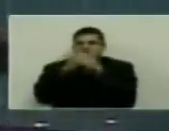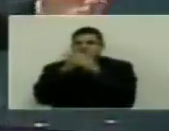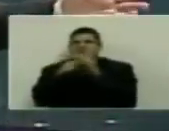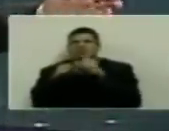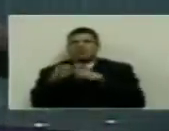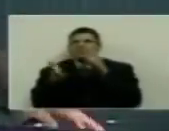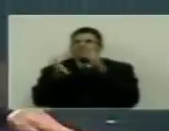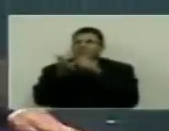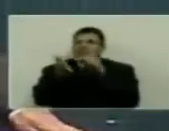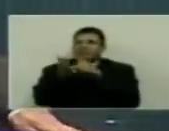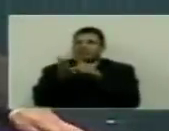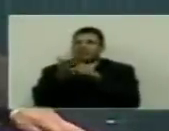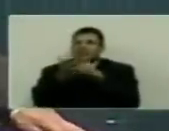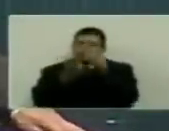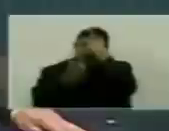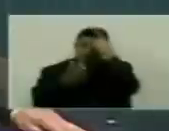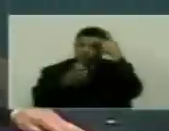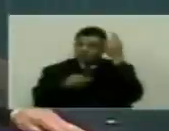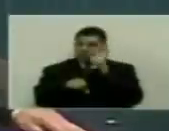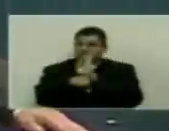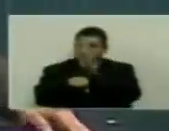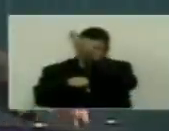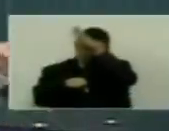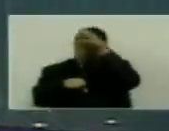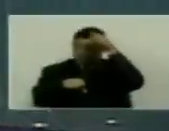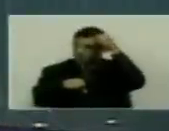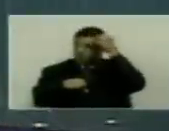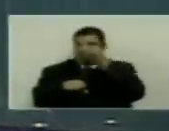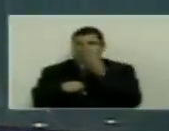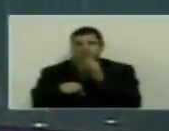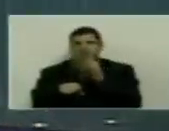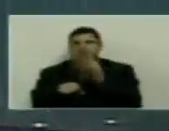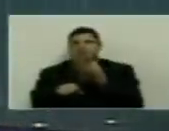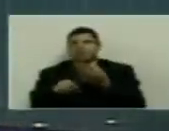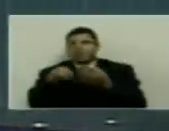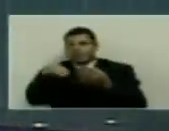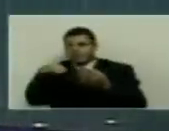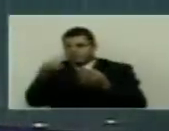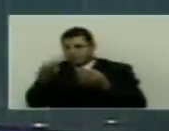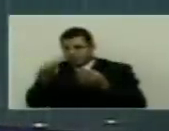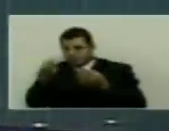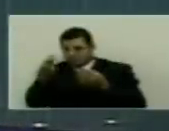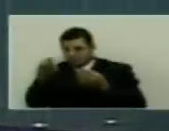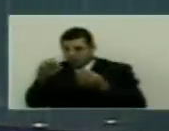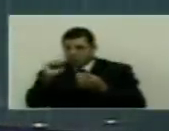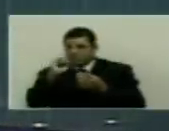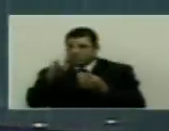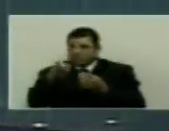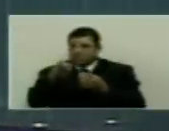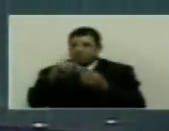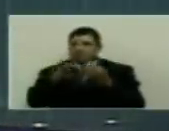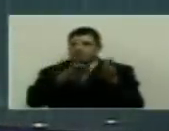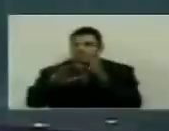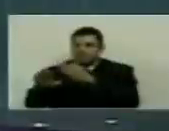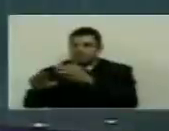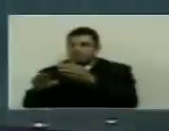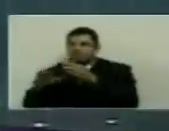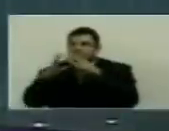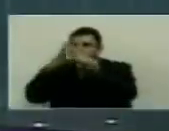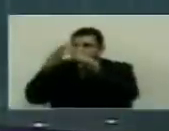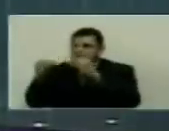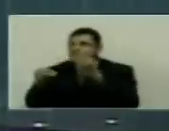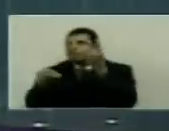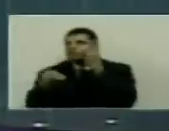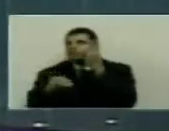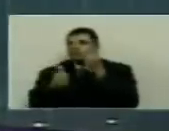ser verdadeiros com o povo do estado do Amazonas. Senhor Madureira, se fosse só esse apagão